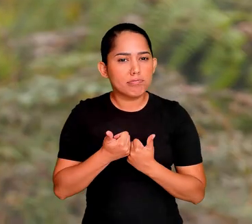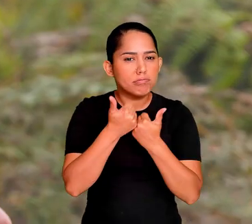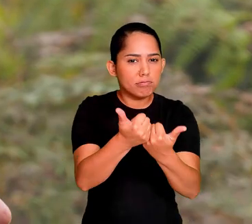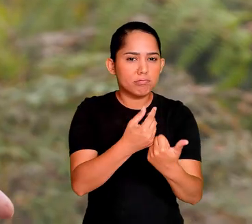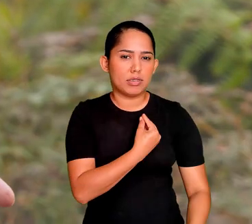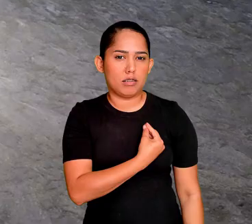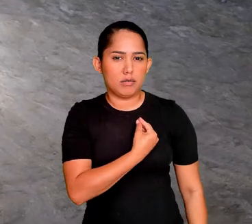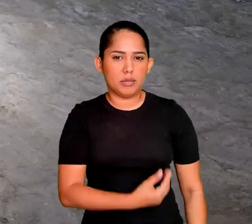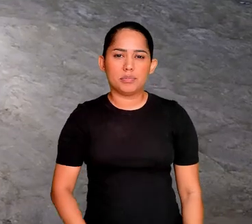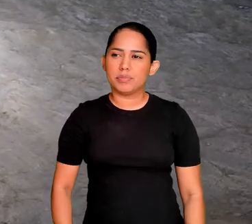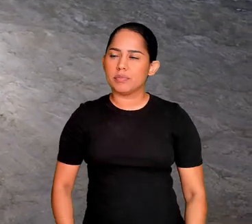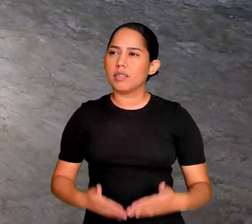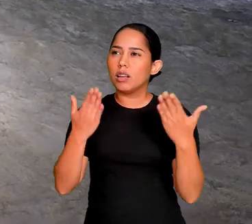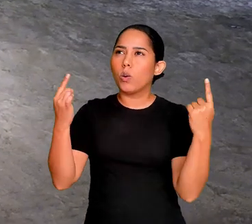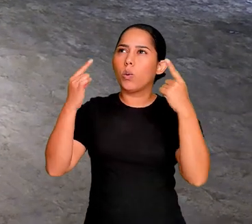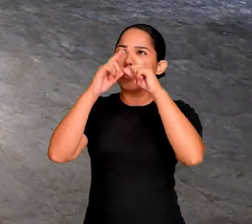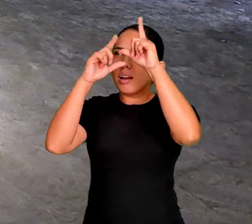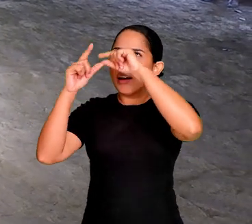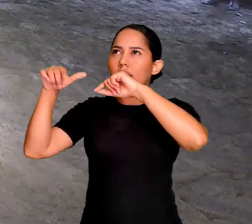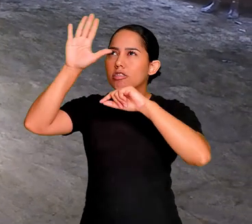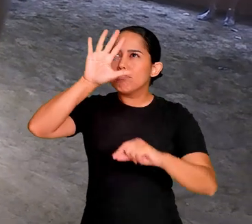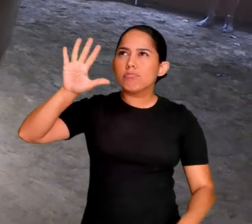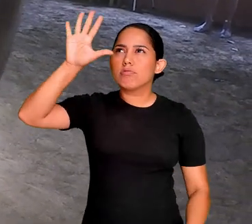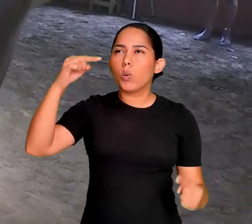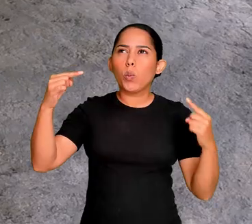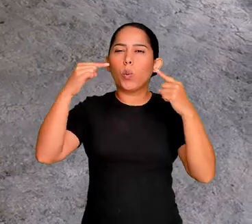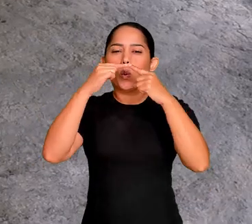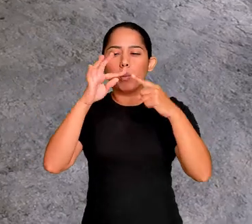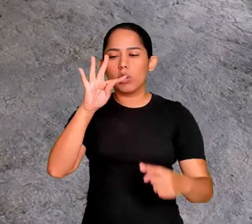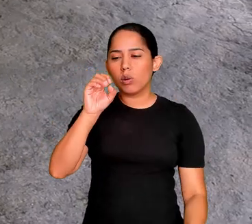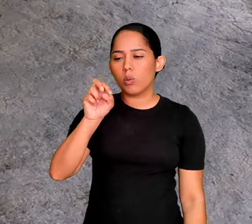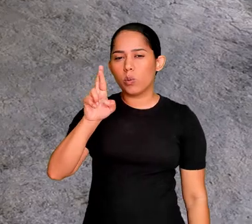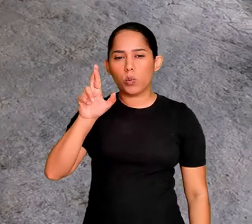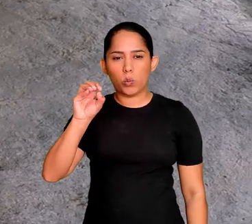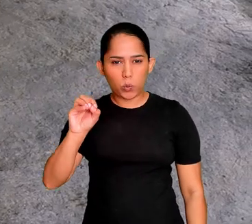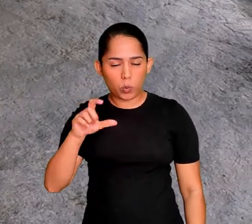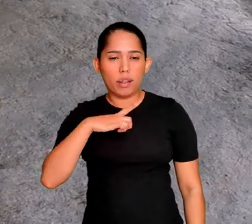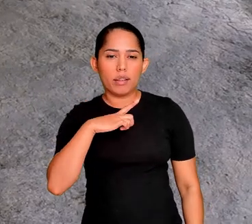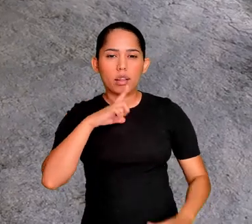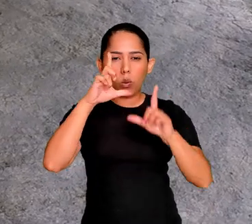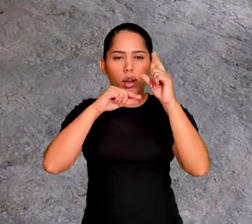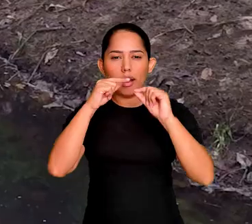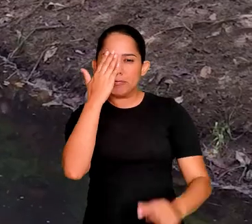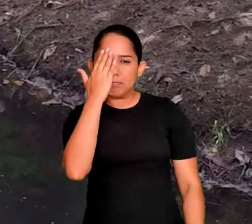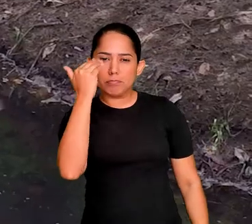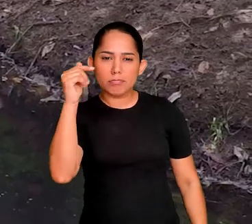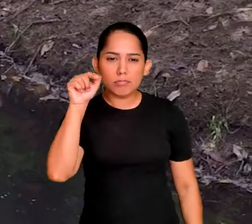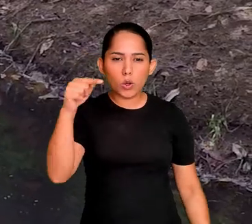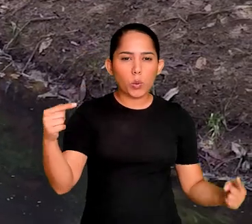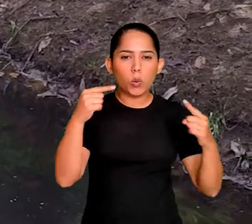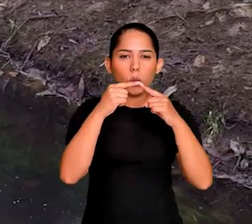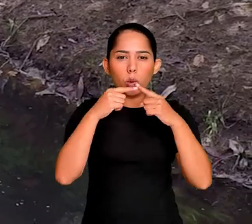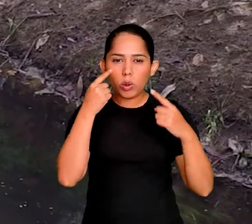favor da vida. Dessa constelação de Touro, que tem uma estrela vermelha bem característica, conhecida como Aldebaran, e que ela é